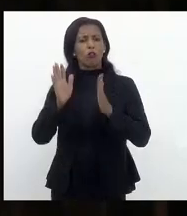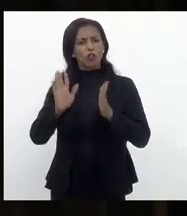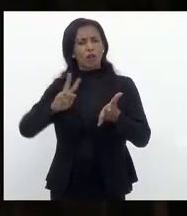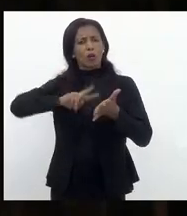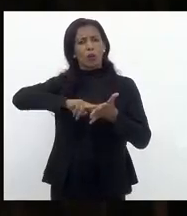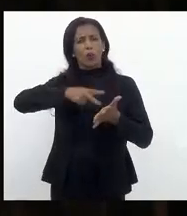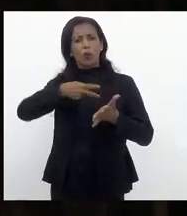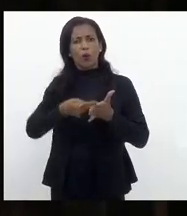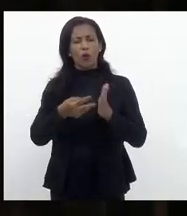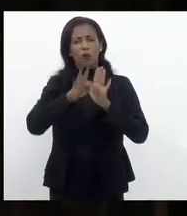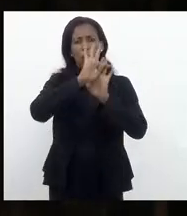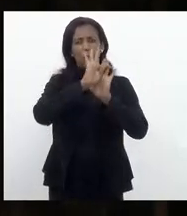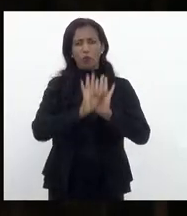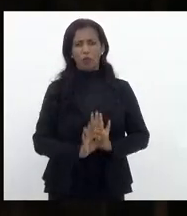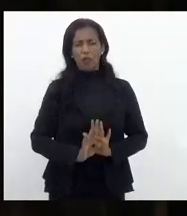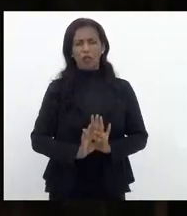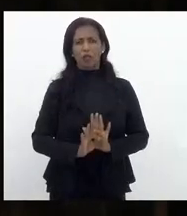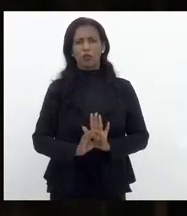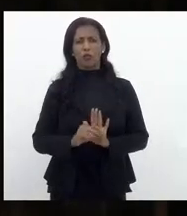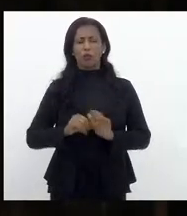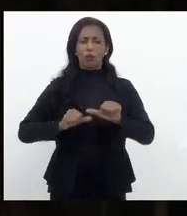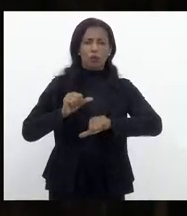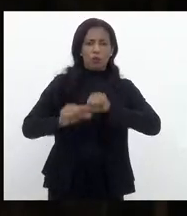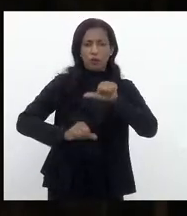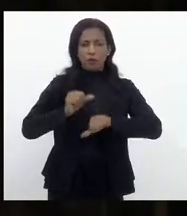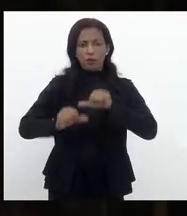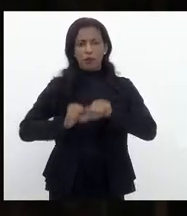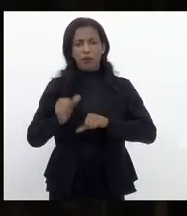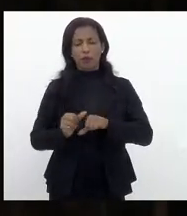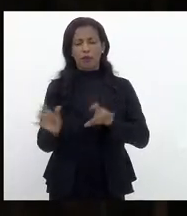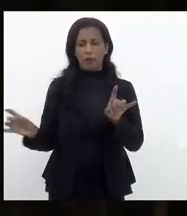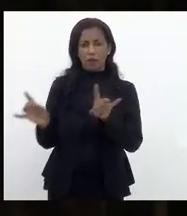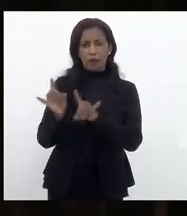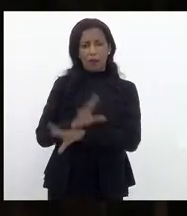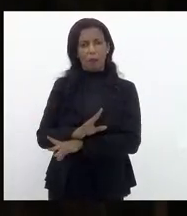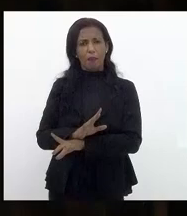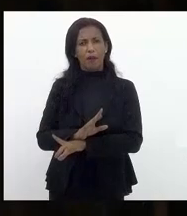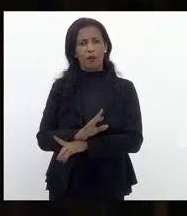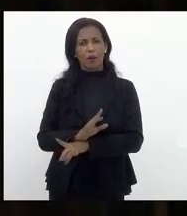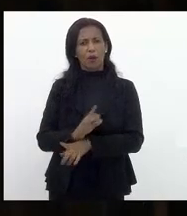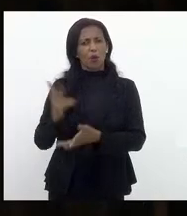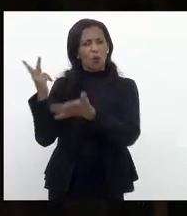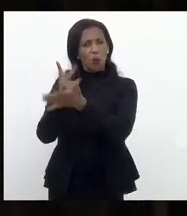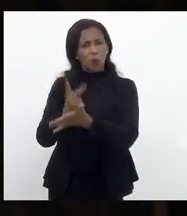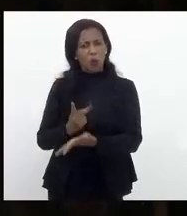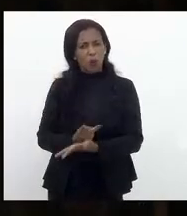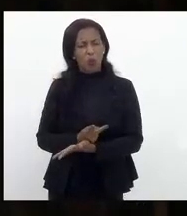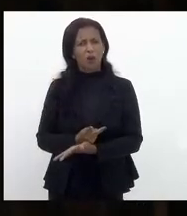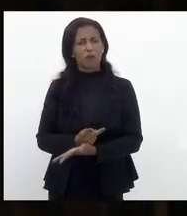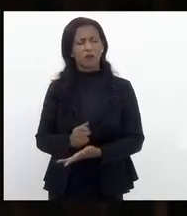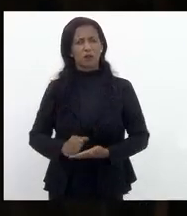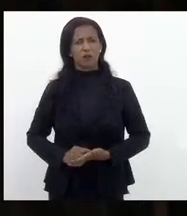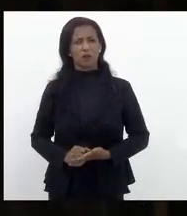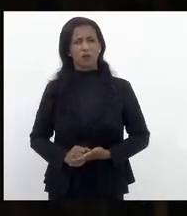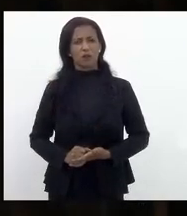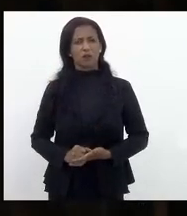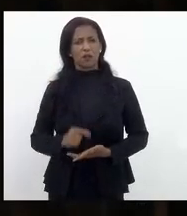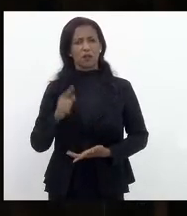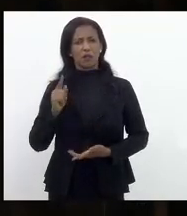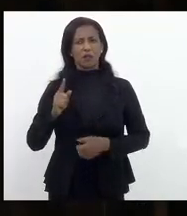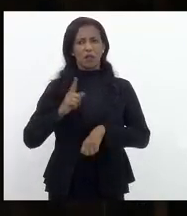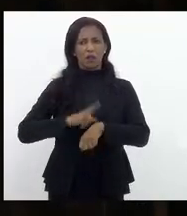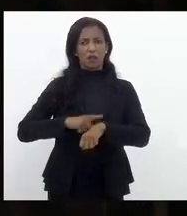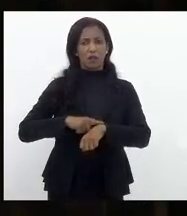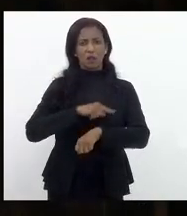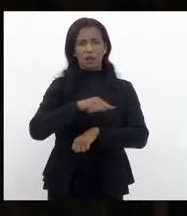já transformou o texto na primeira mudança acabando com essa discrepância possa aberração que é a